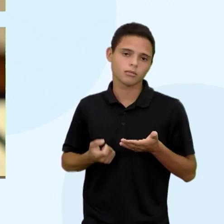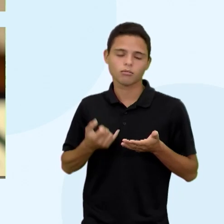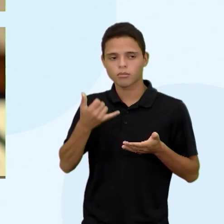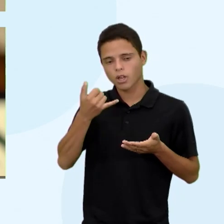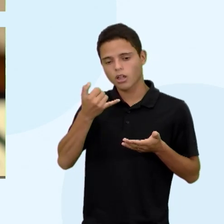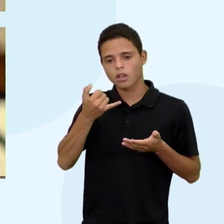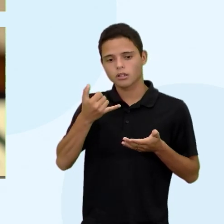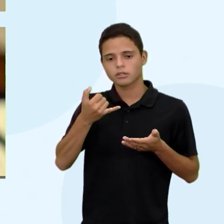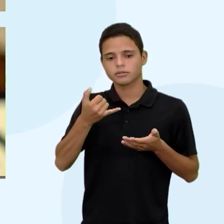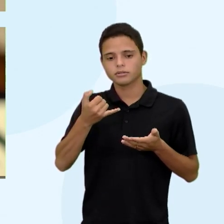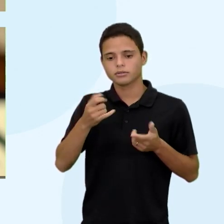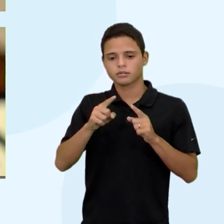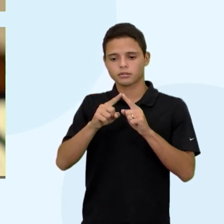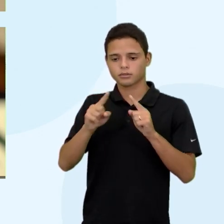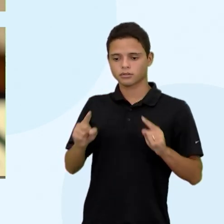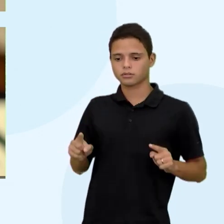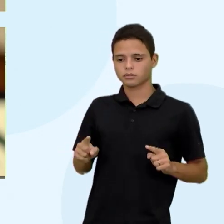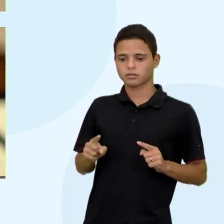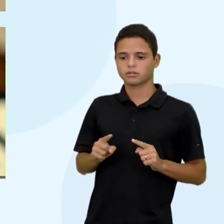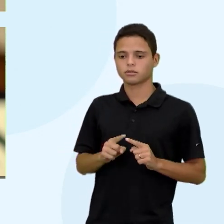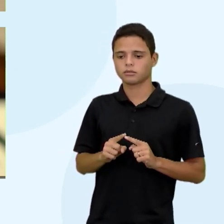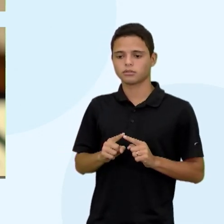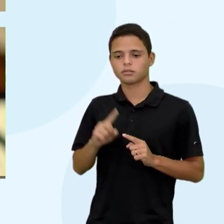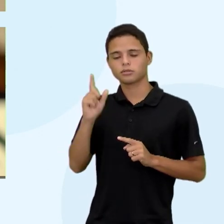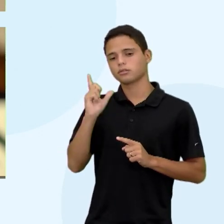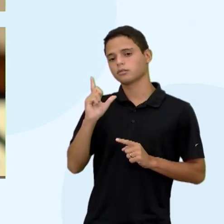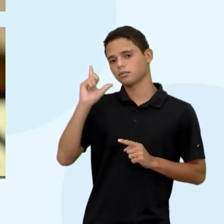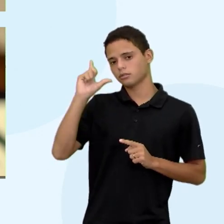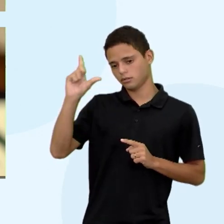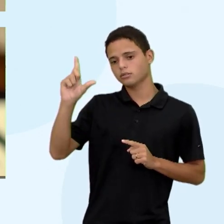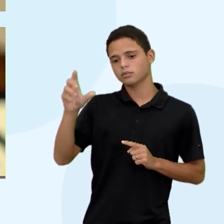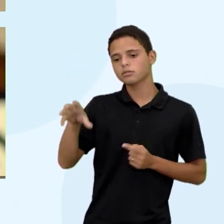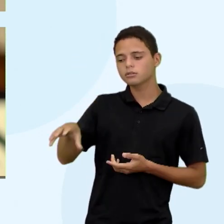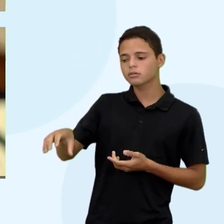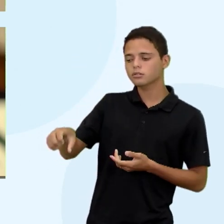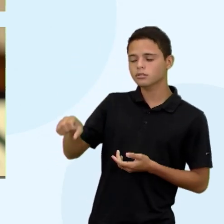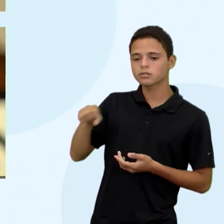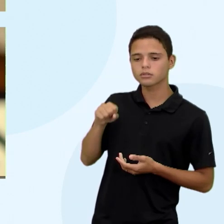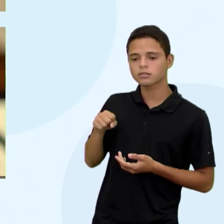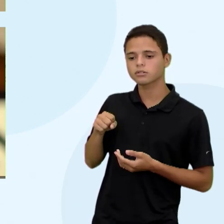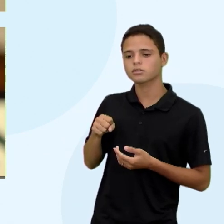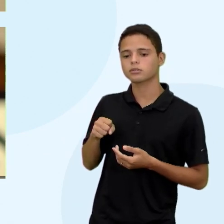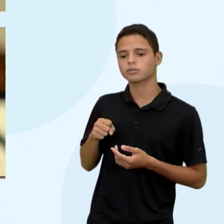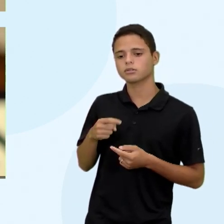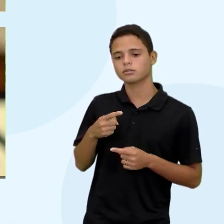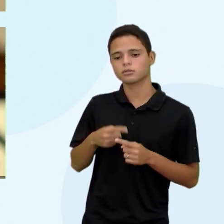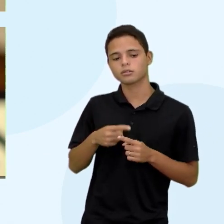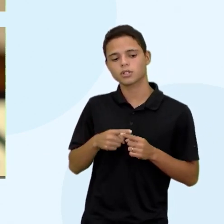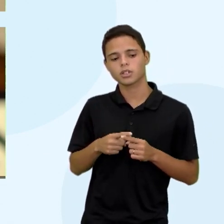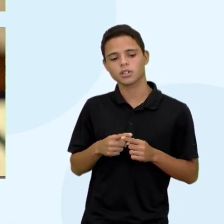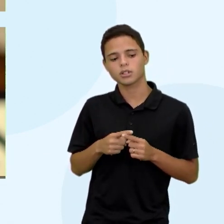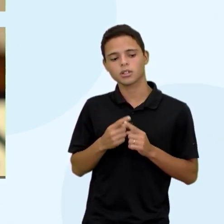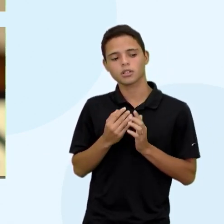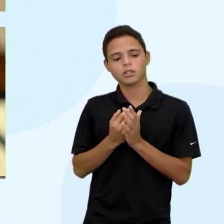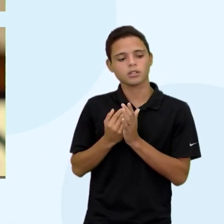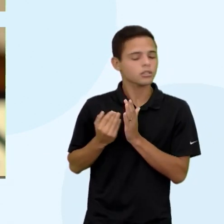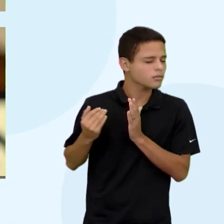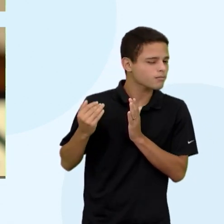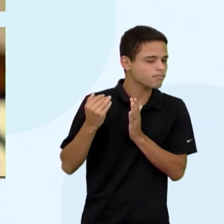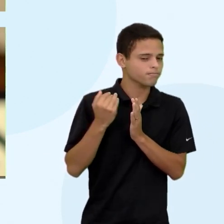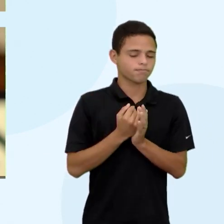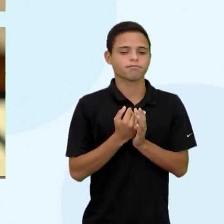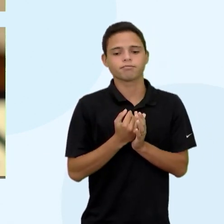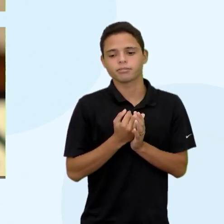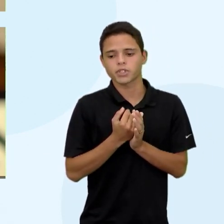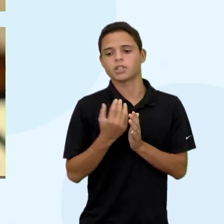lápis triangular, que ele consegue pegar, porque ele é um pouco mais grossinho do que o